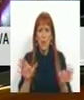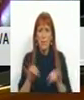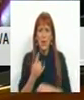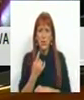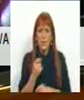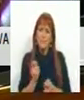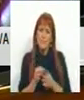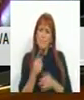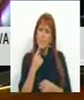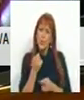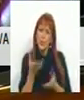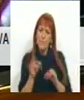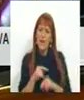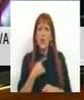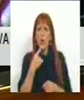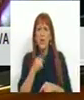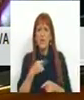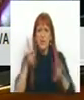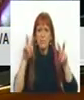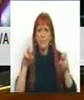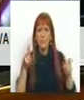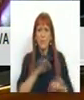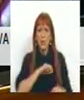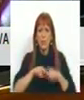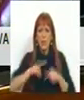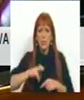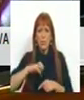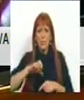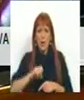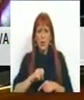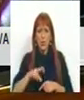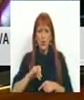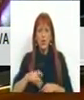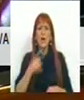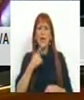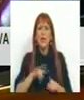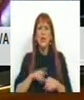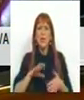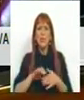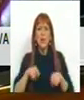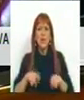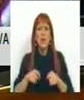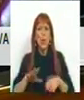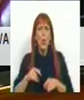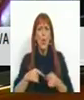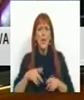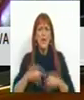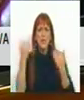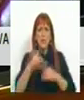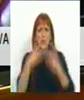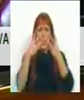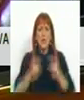aqui uma pequena pergunta e gostava novamente de citar o Sr. Deputado Marcos Prestelo, quando diz relativamente a despesas pessoais, quando é necessário